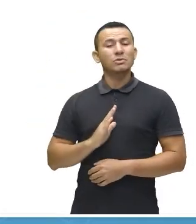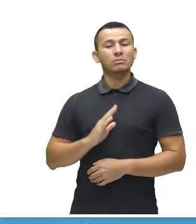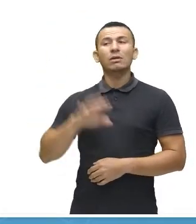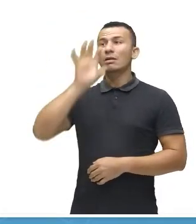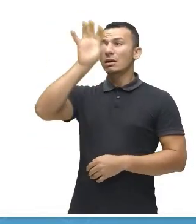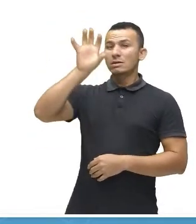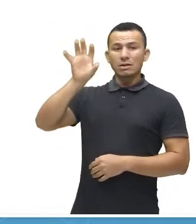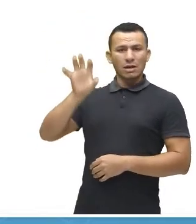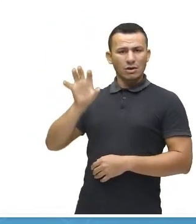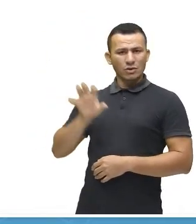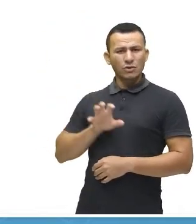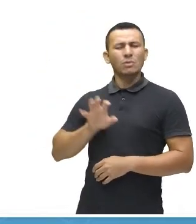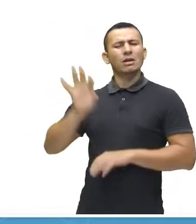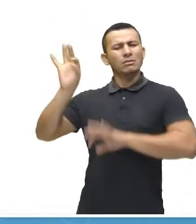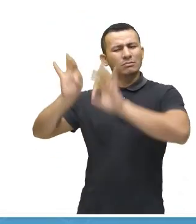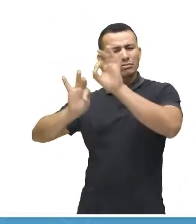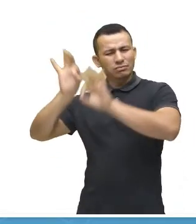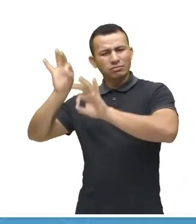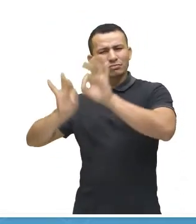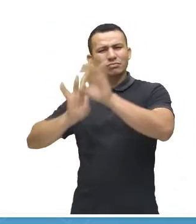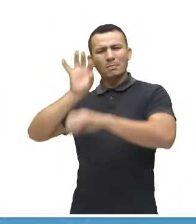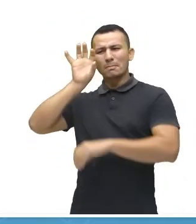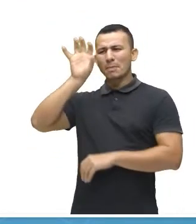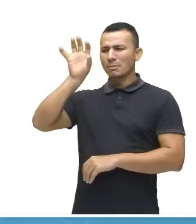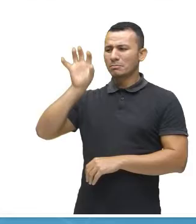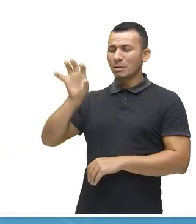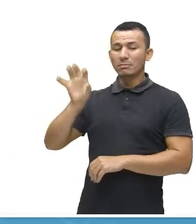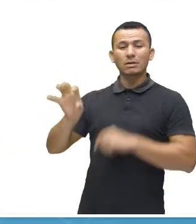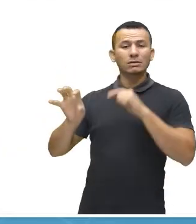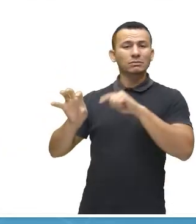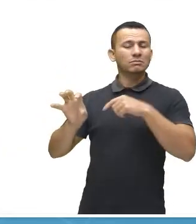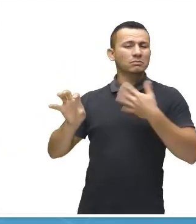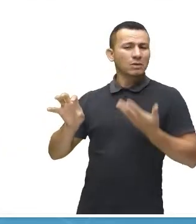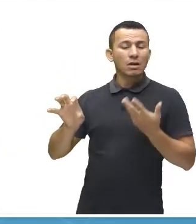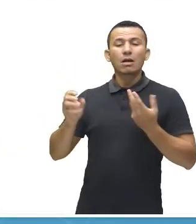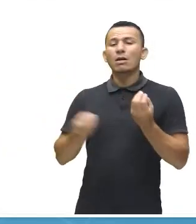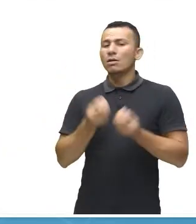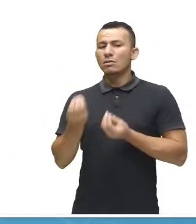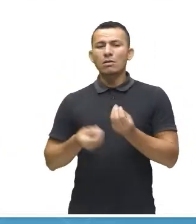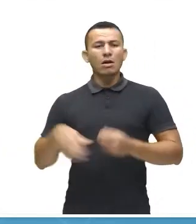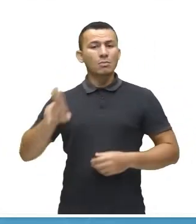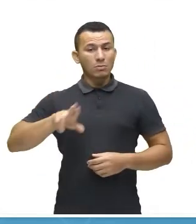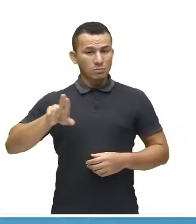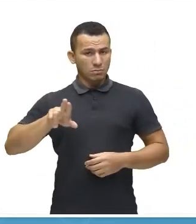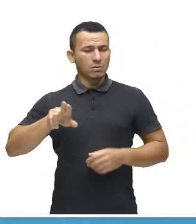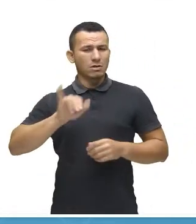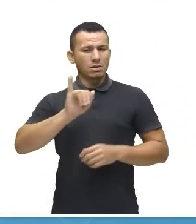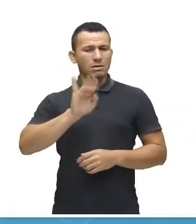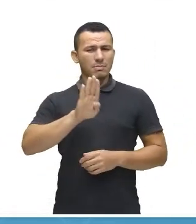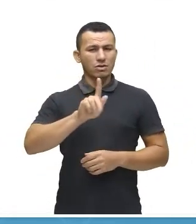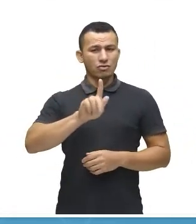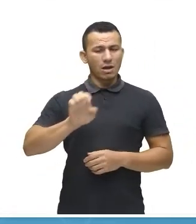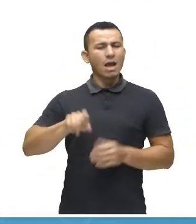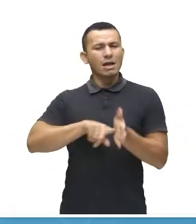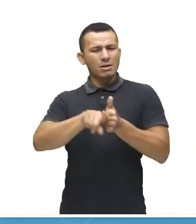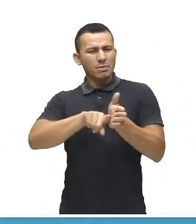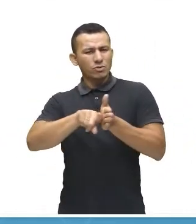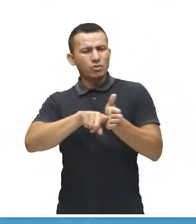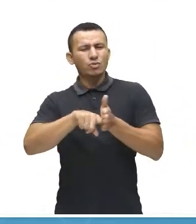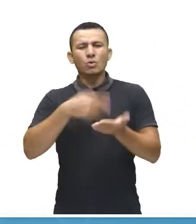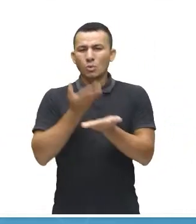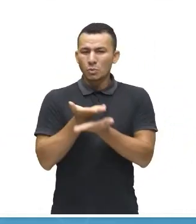que foram ali estabelecidas com a utilização do IBGE, né? Das suas